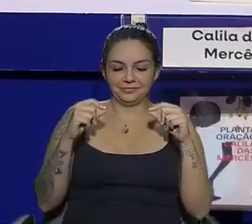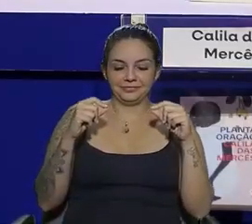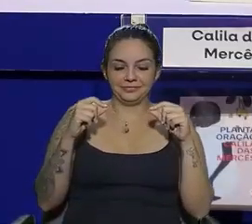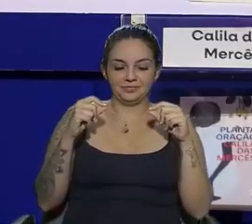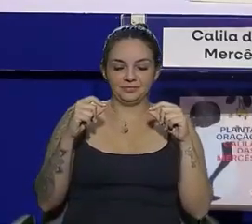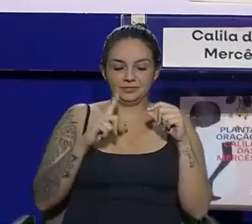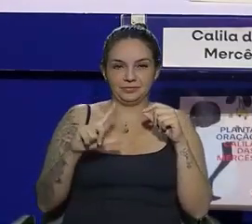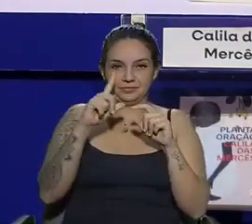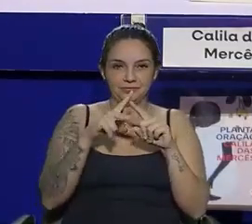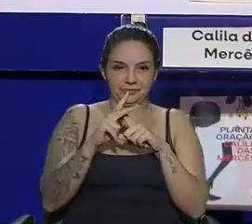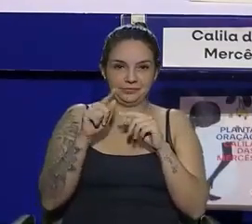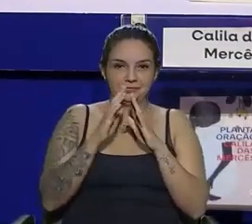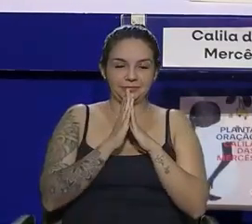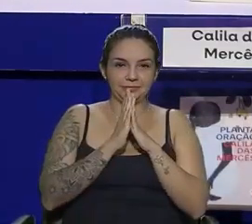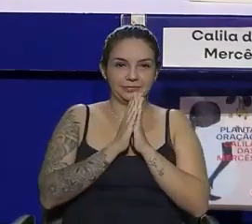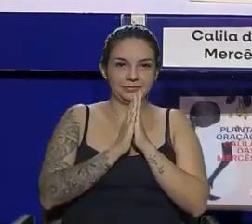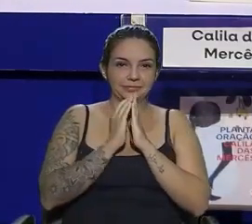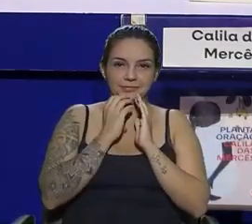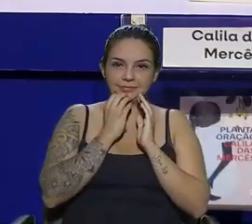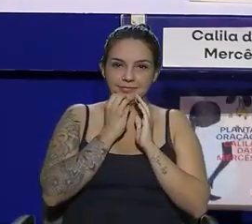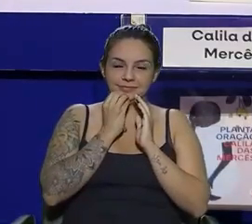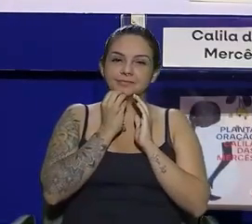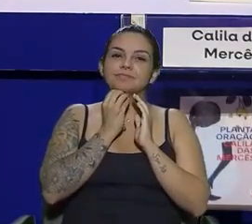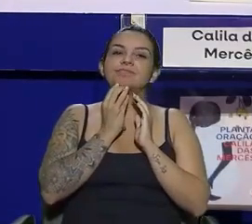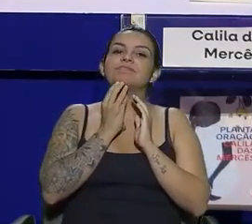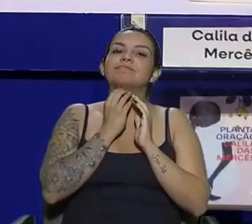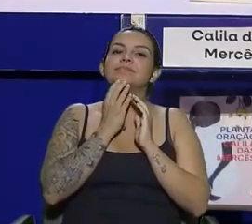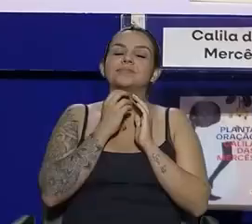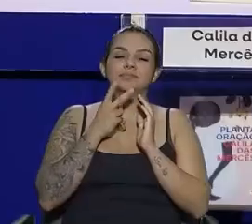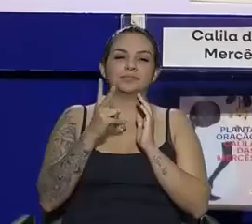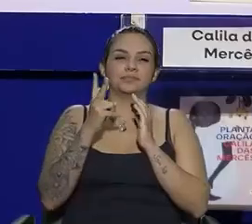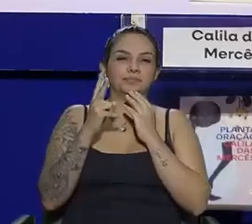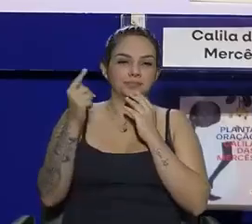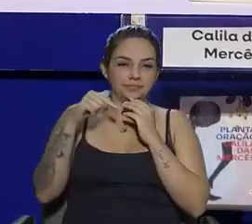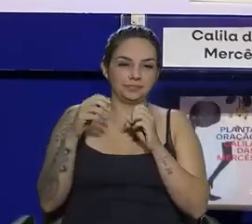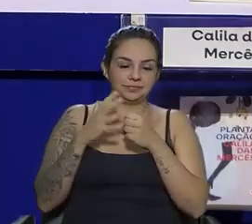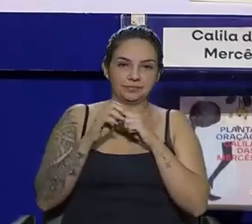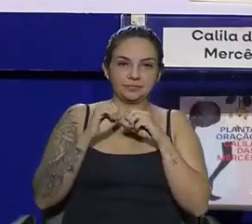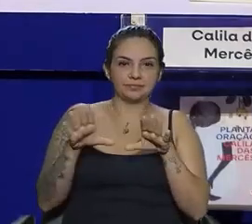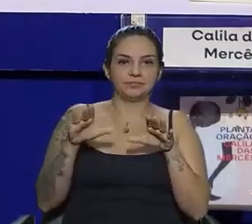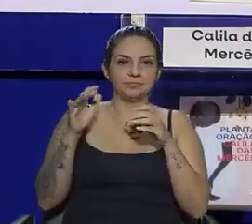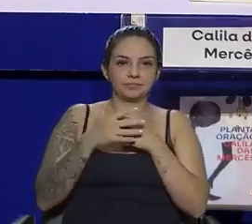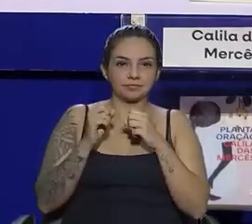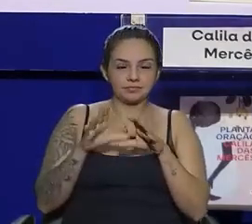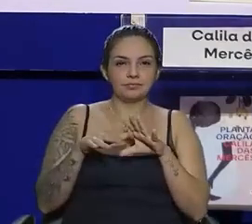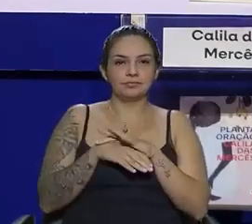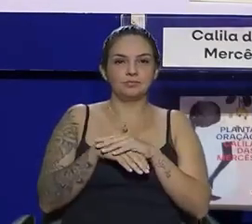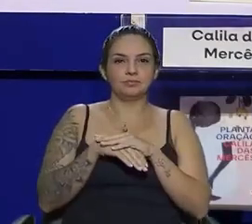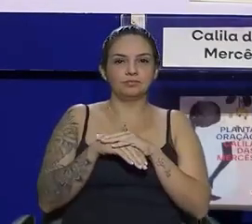oficina de literatura feita lá em Brasília. Aí continuamos, né? Aí veio a pandemia, no meio de uma